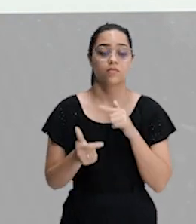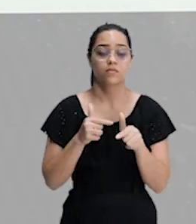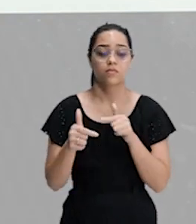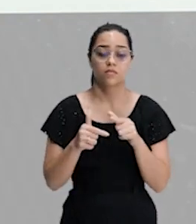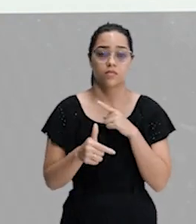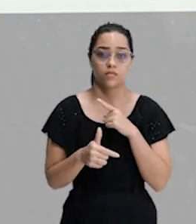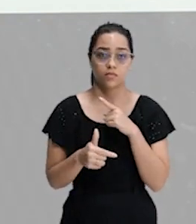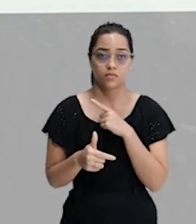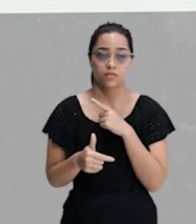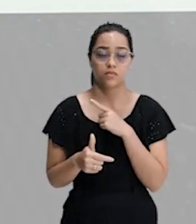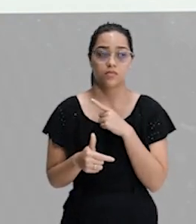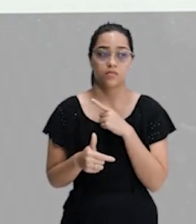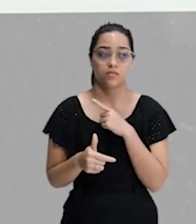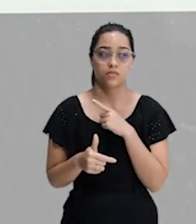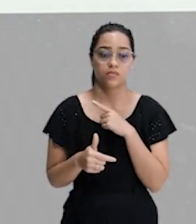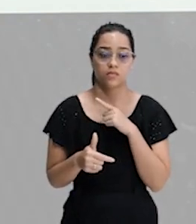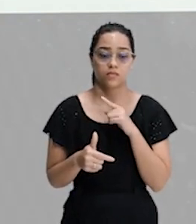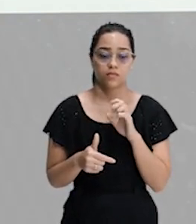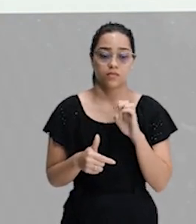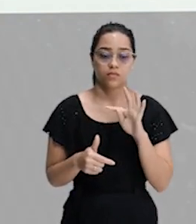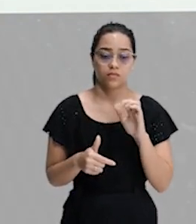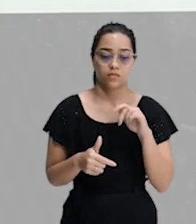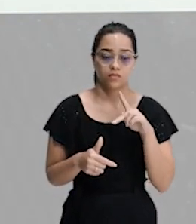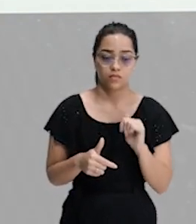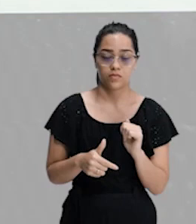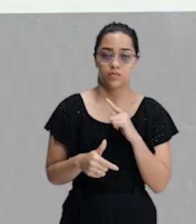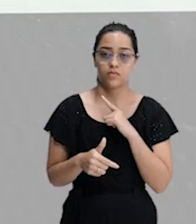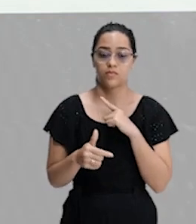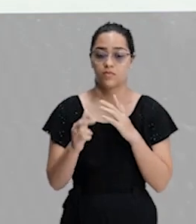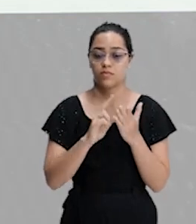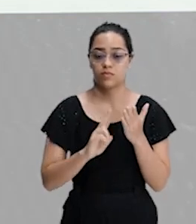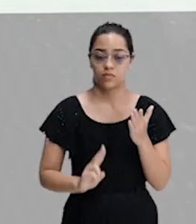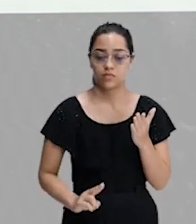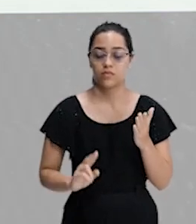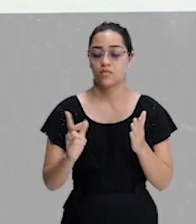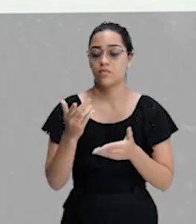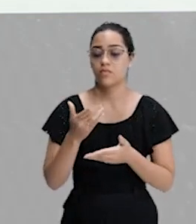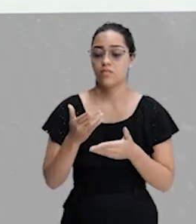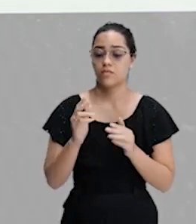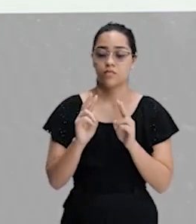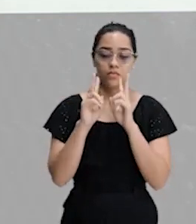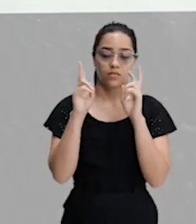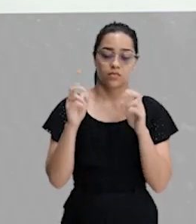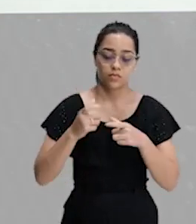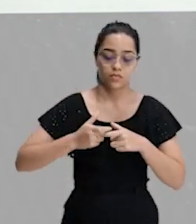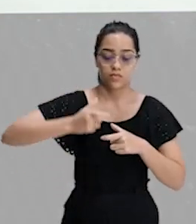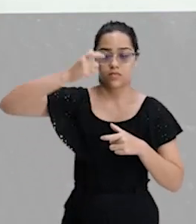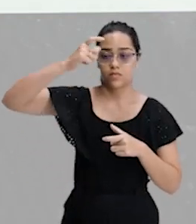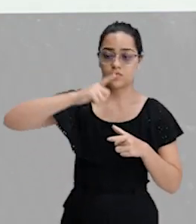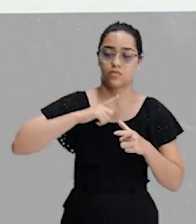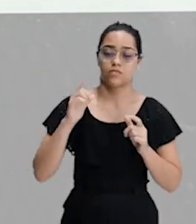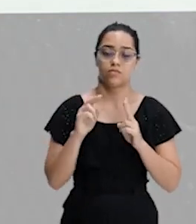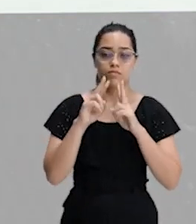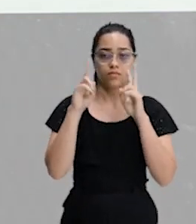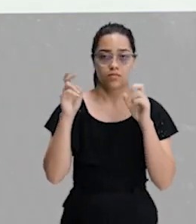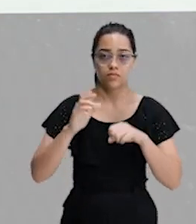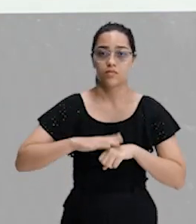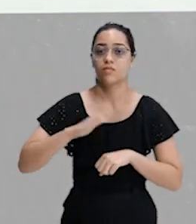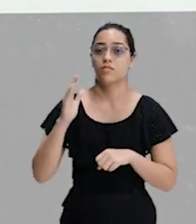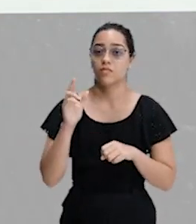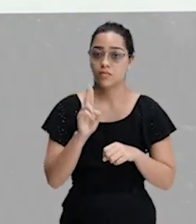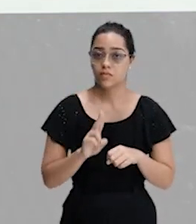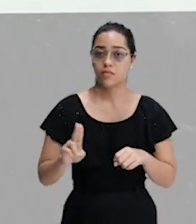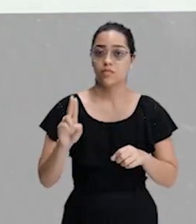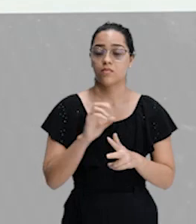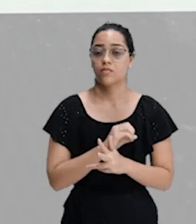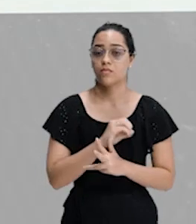mais uma etapa aí, mais uma lista de questões envolvendo cilindro, tá? É um dos assuntos mais